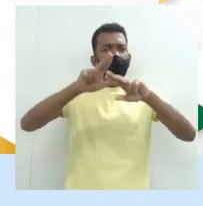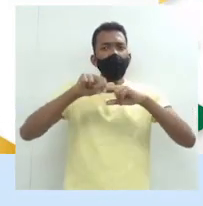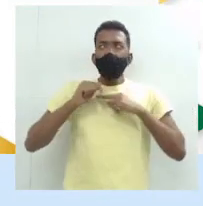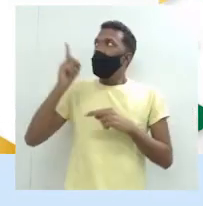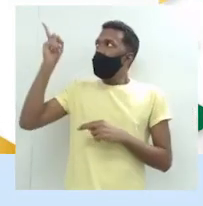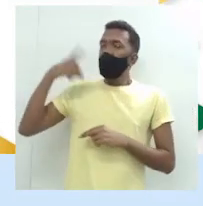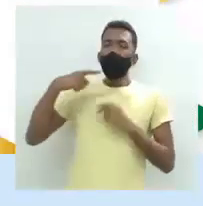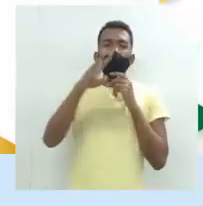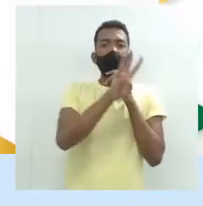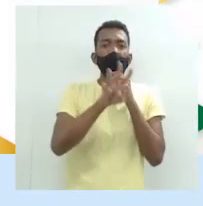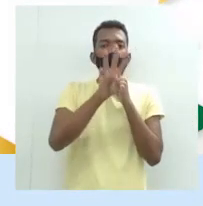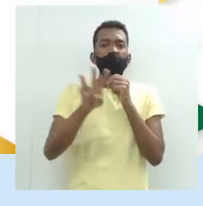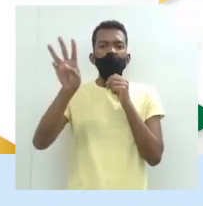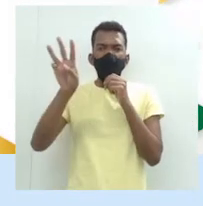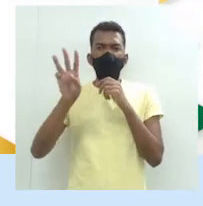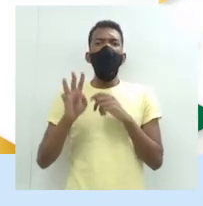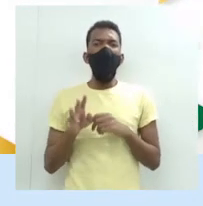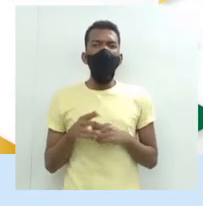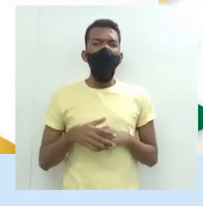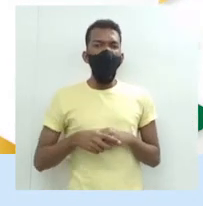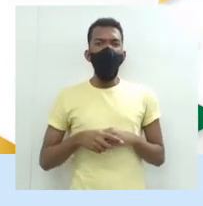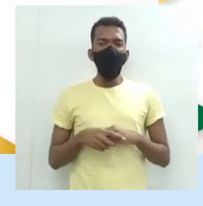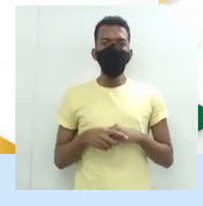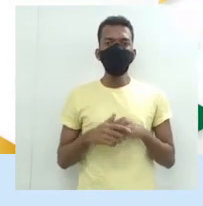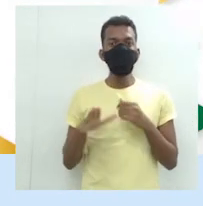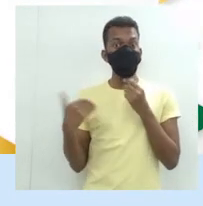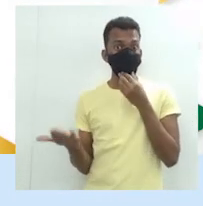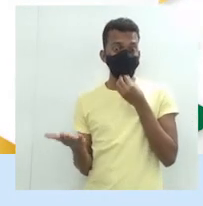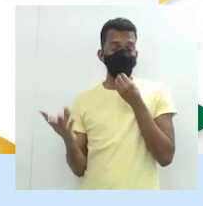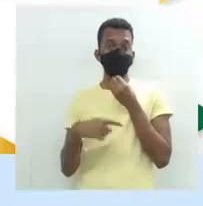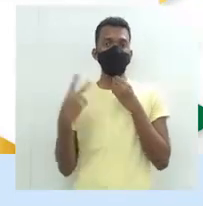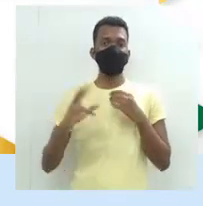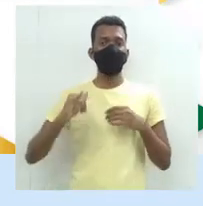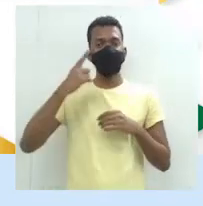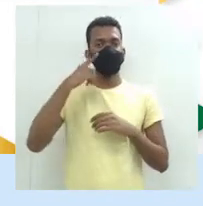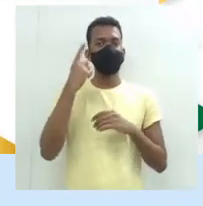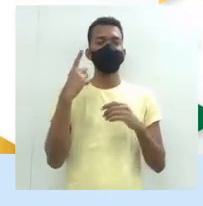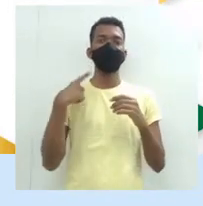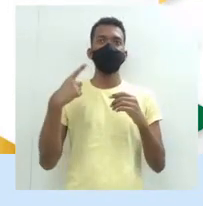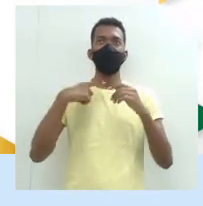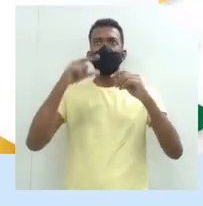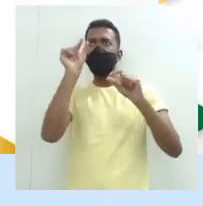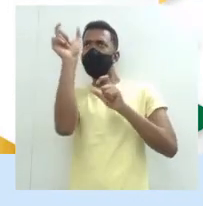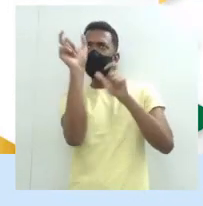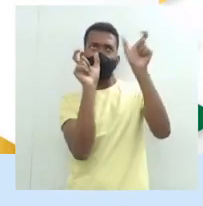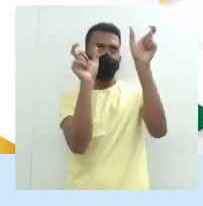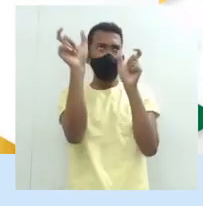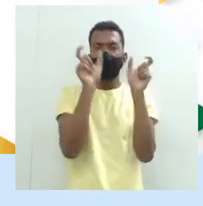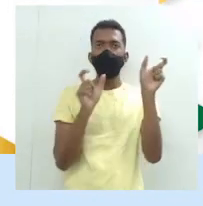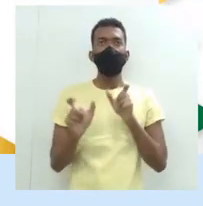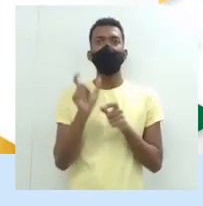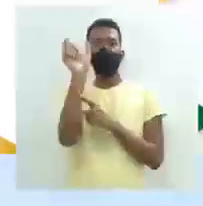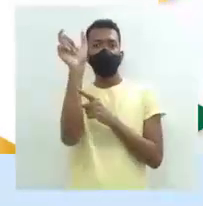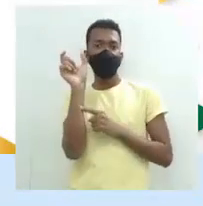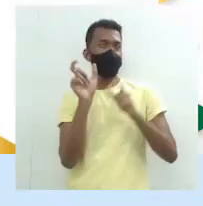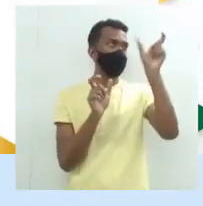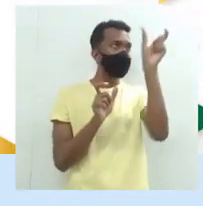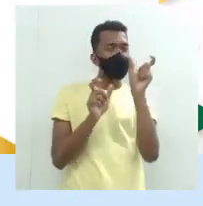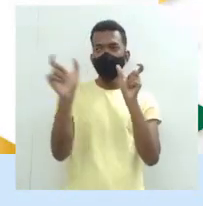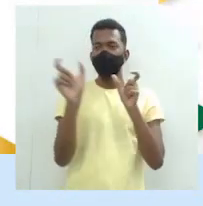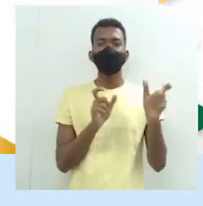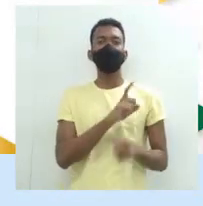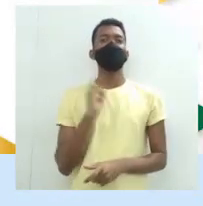desse site aí. Então a gente vai já mapear as palavras-chave, que são as palavras que a gente